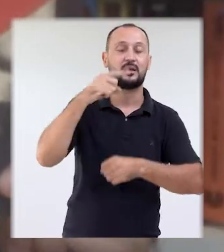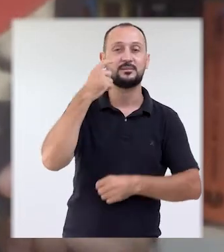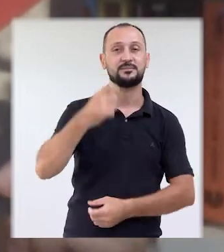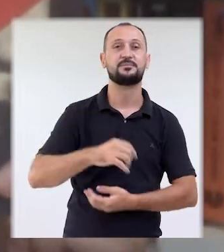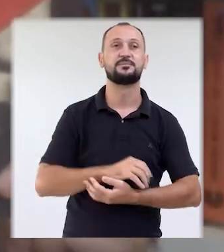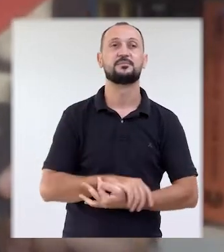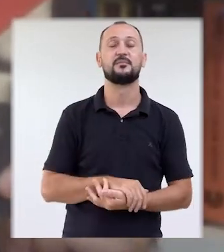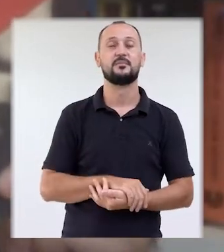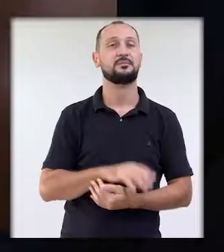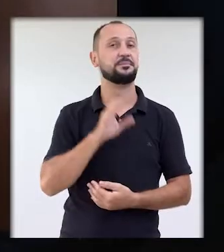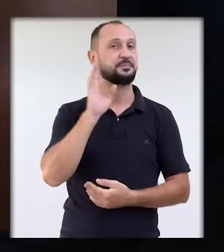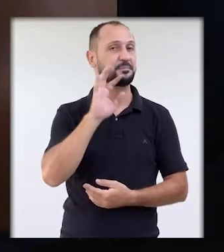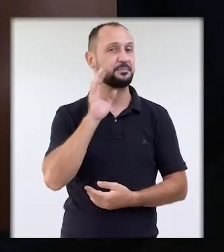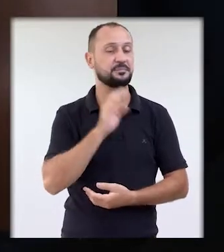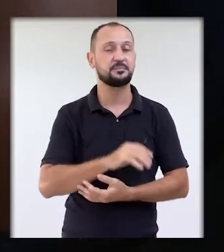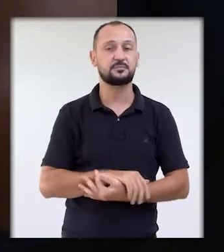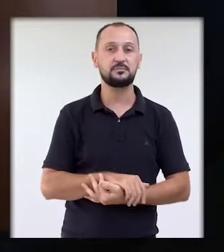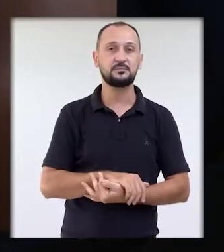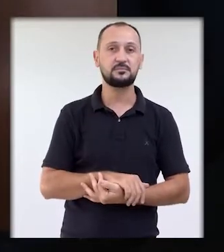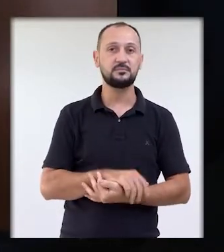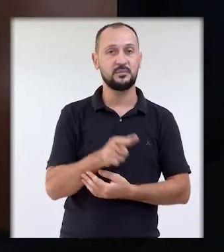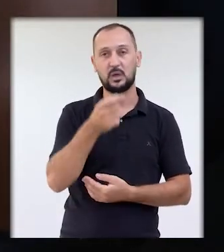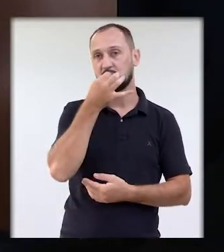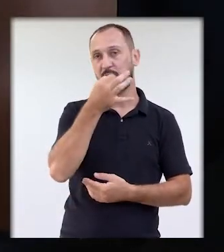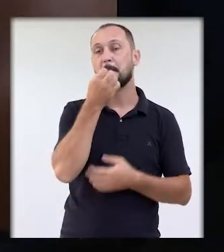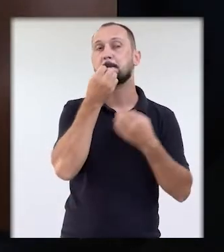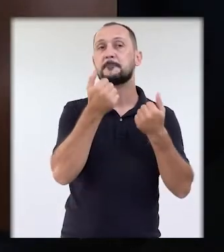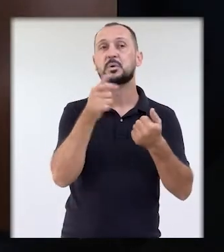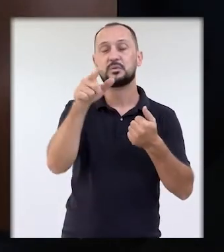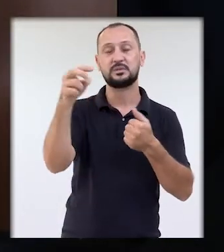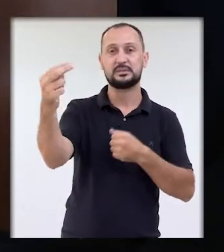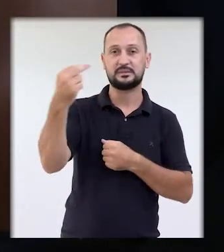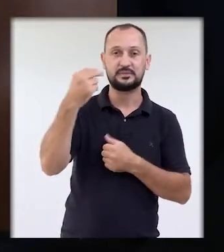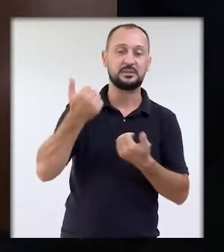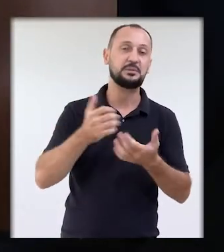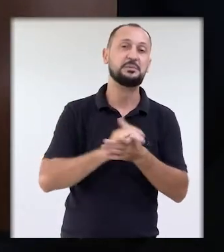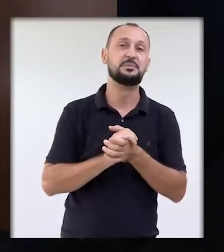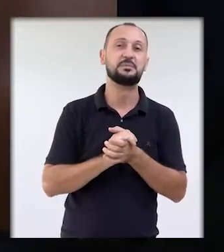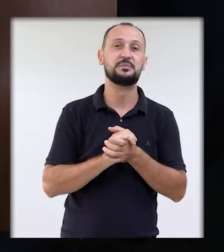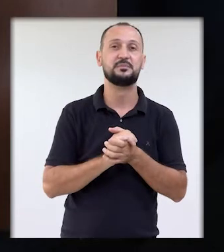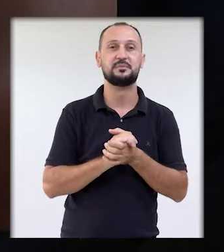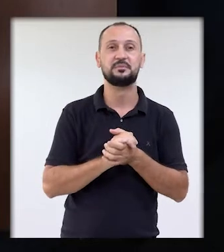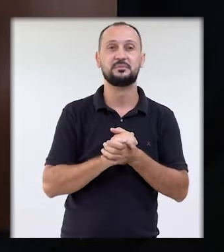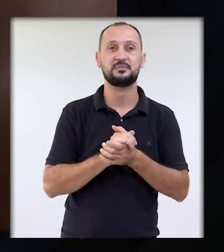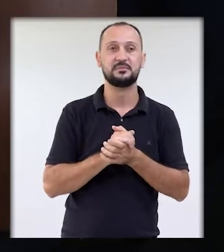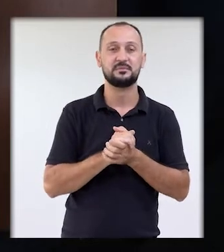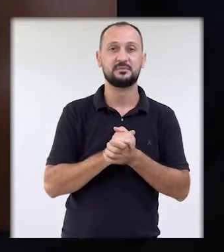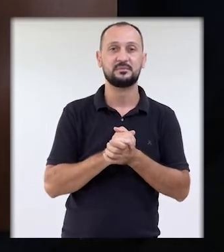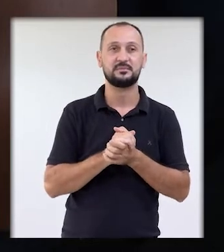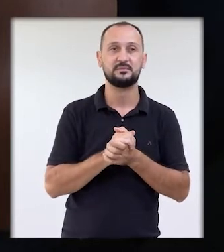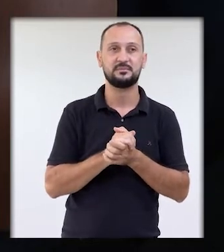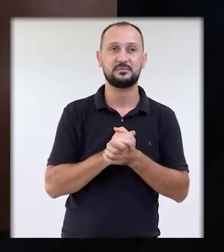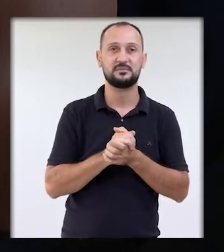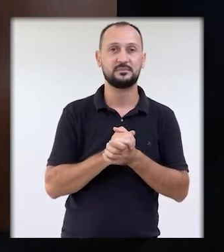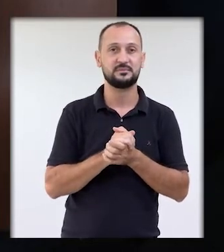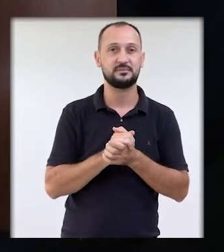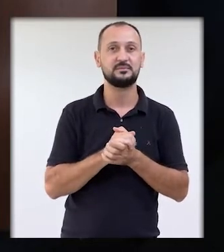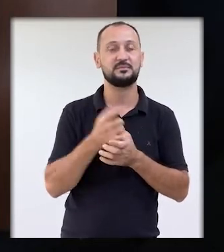cidade, é bem interessante. Poxa, legal. É uma boa dica para você que está nos assistindo, né?